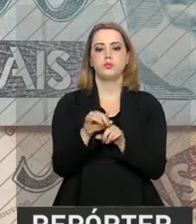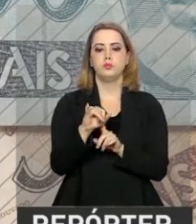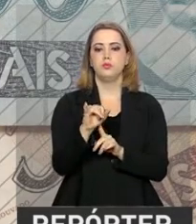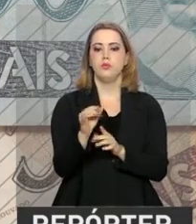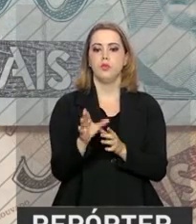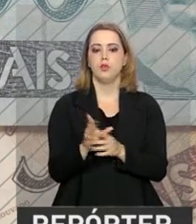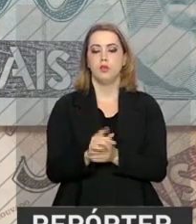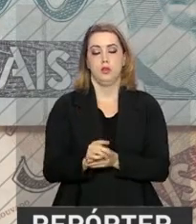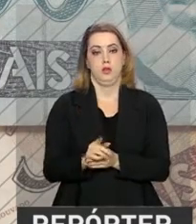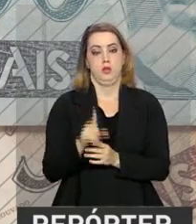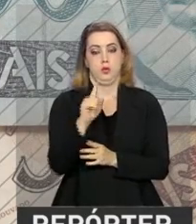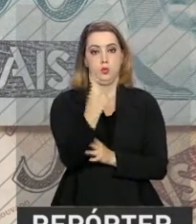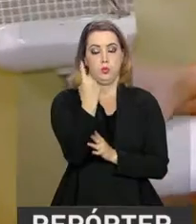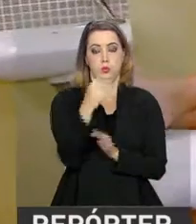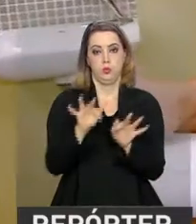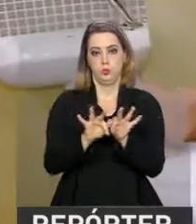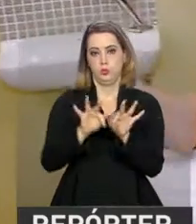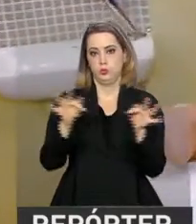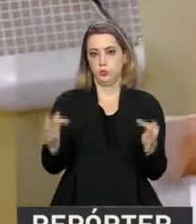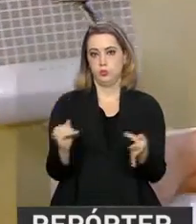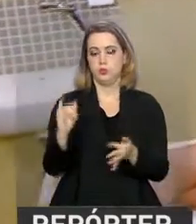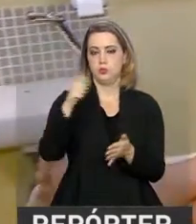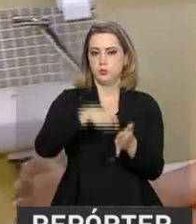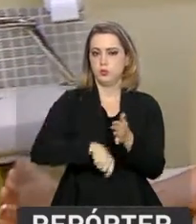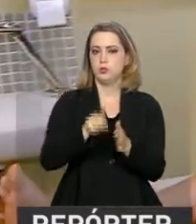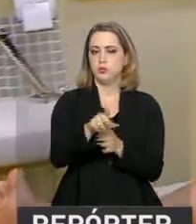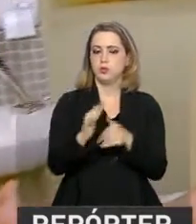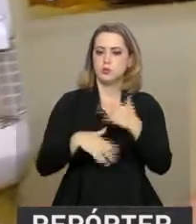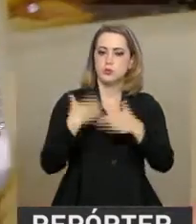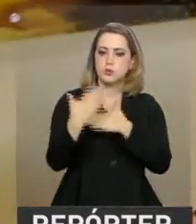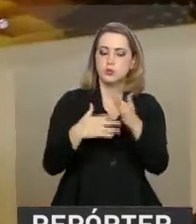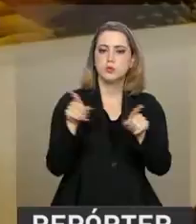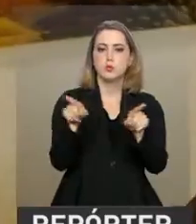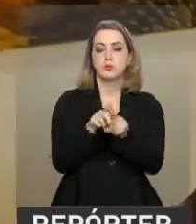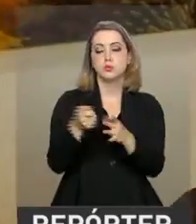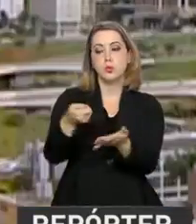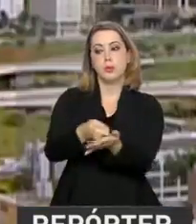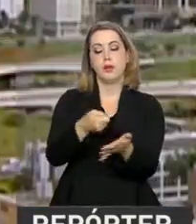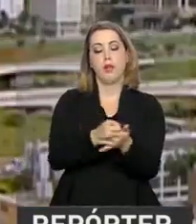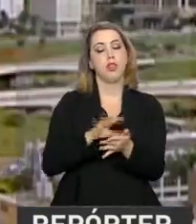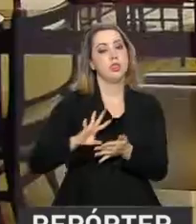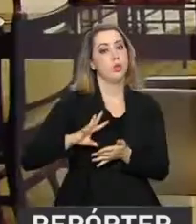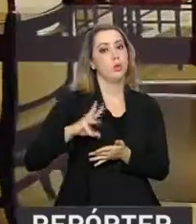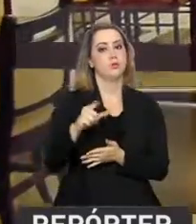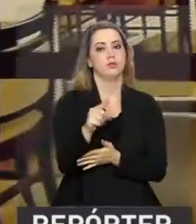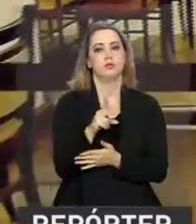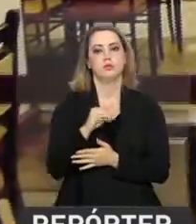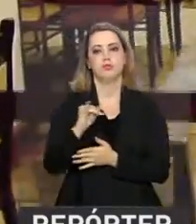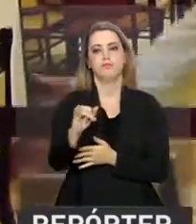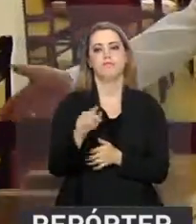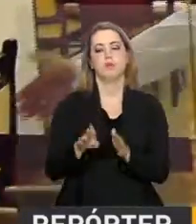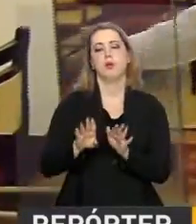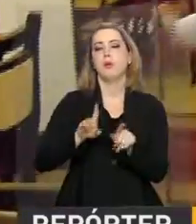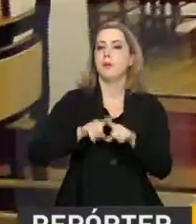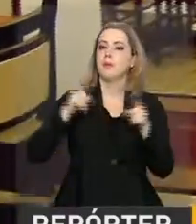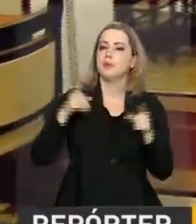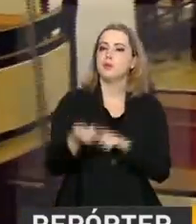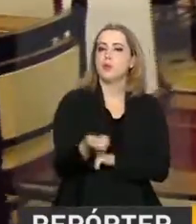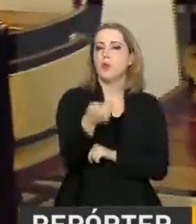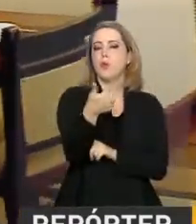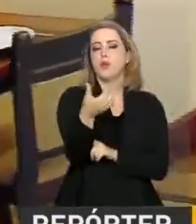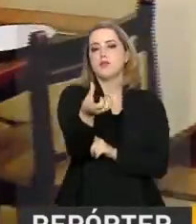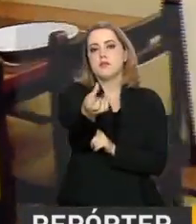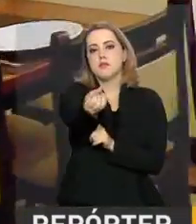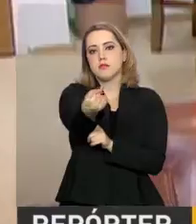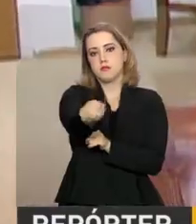iss para manter o benefício as empresas devem pagar os tributos em dia mas quase 600 das mil delas estão